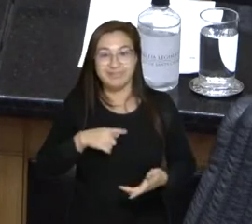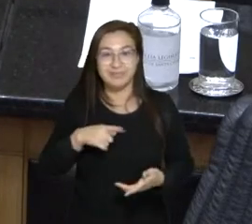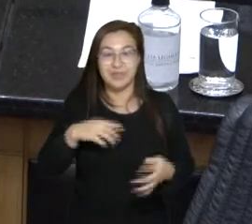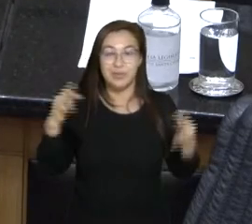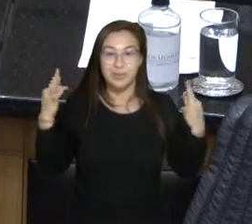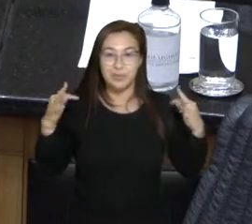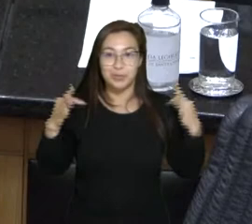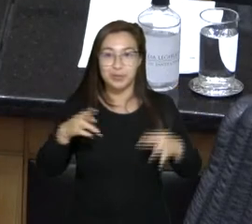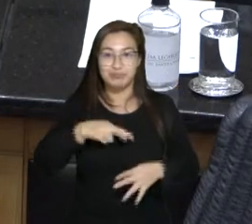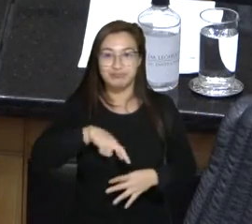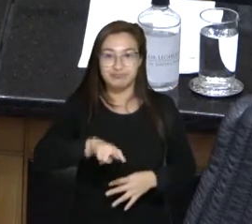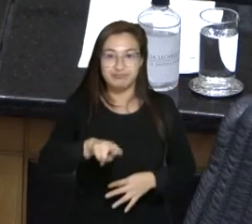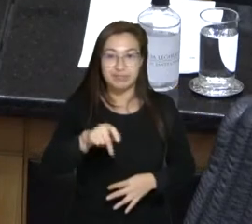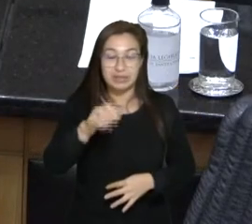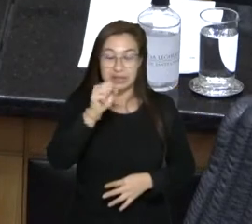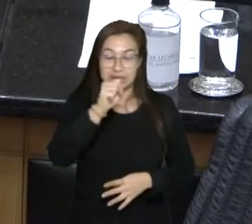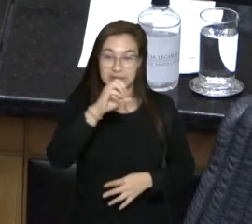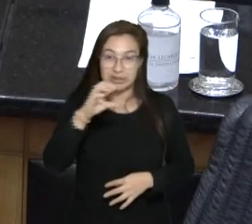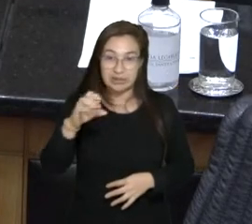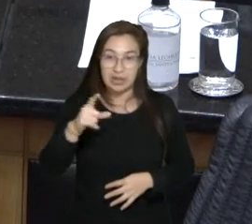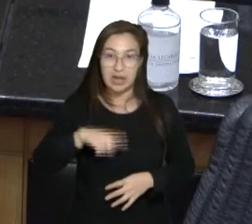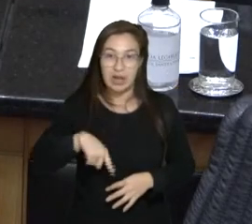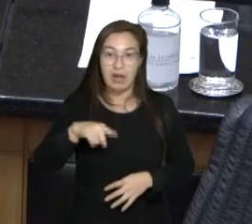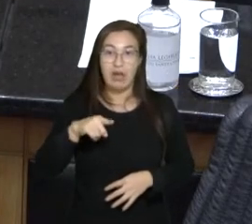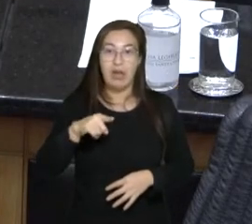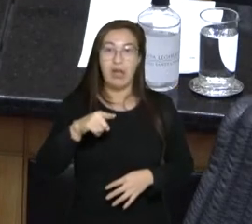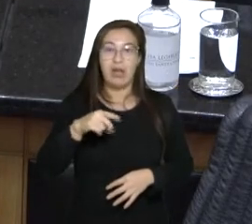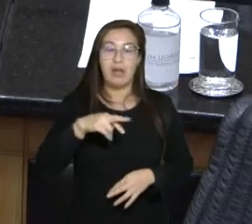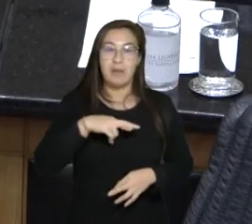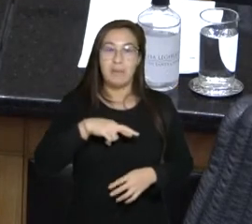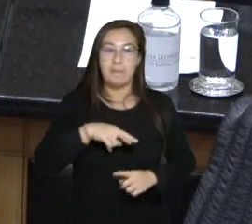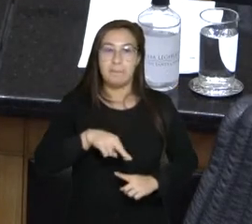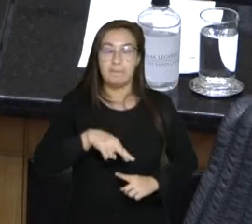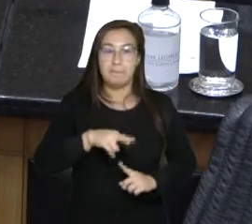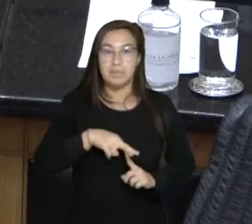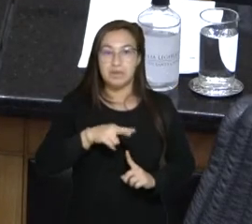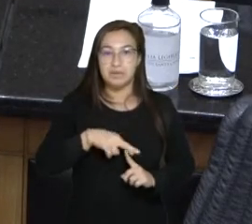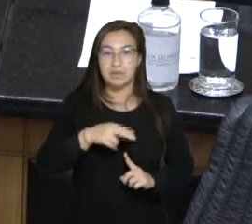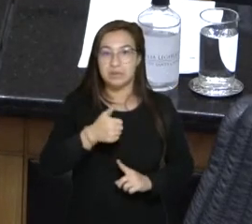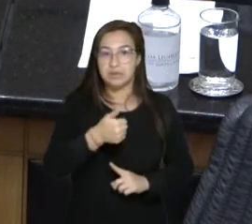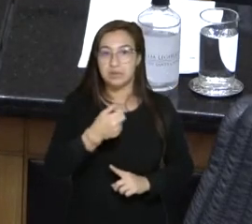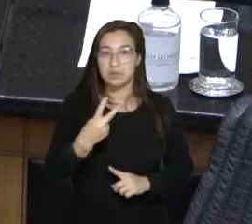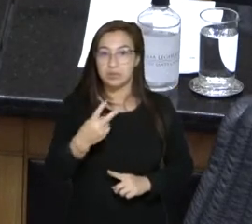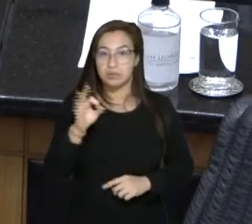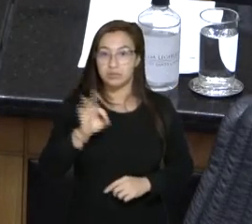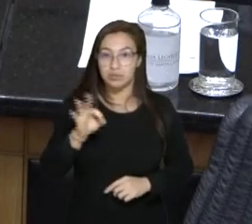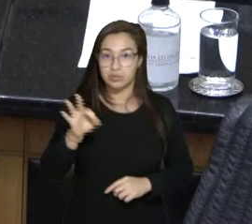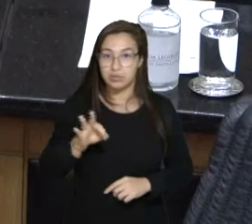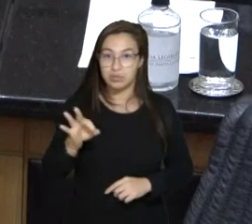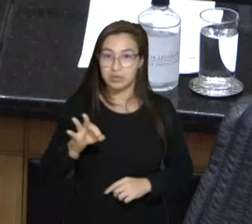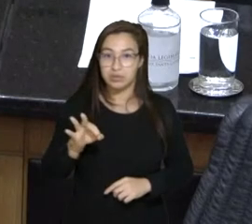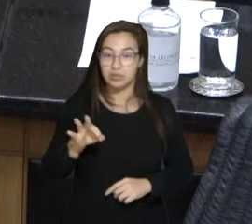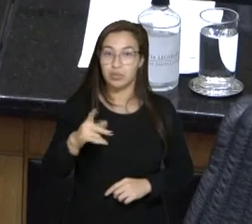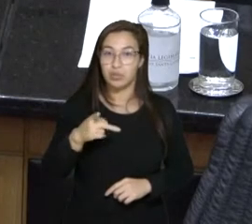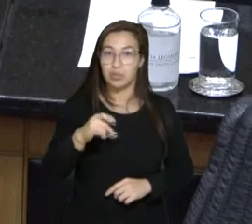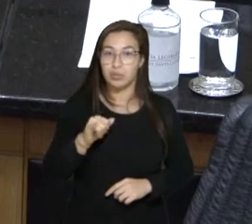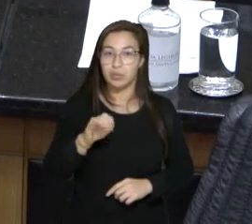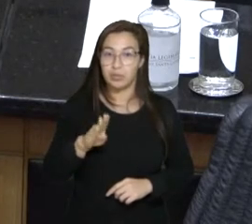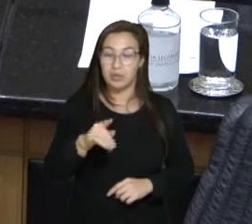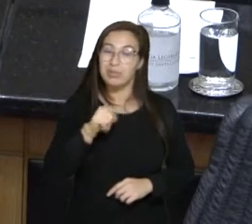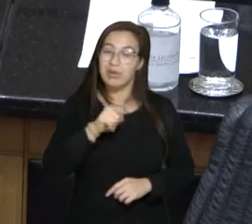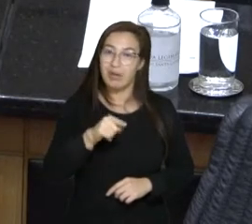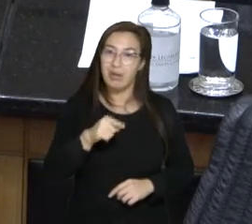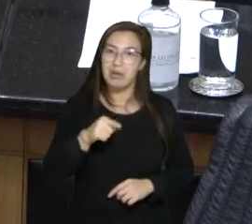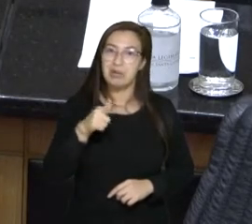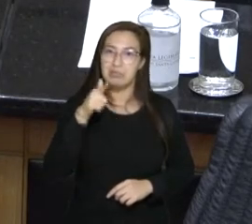hoje o turismo já representa doze por cento do PIB o turismo religioso tem essa essa vertente